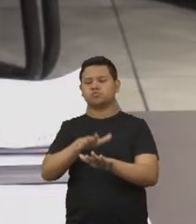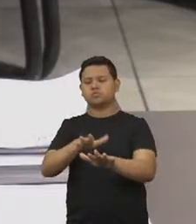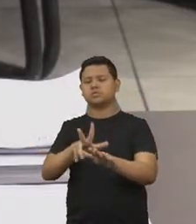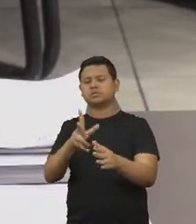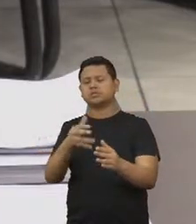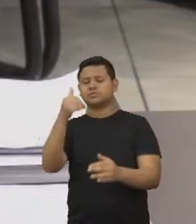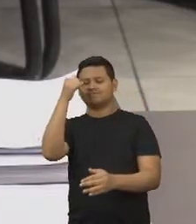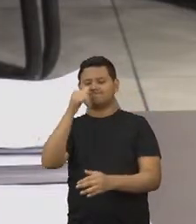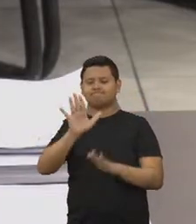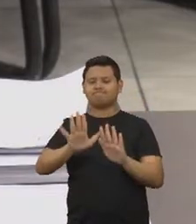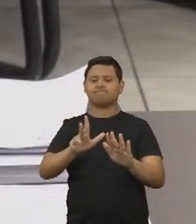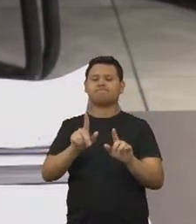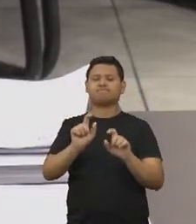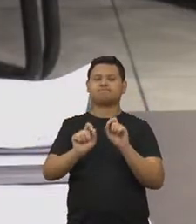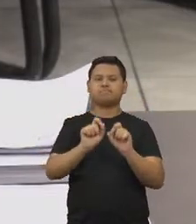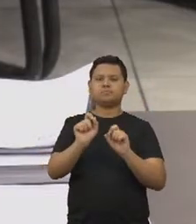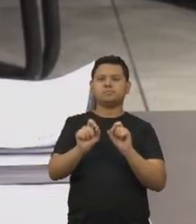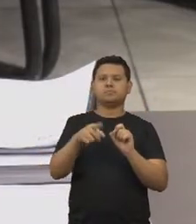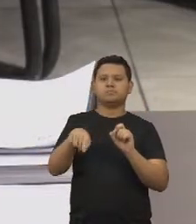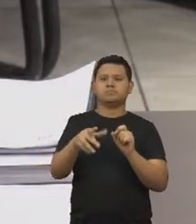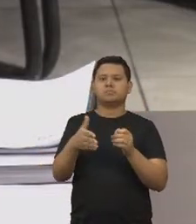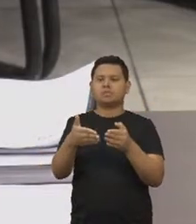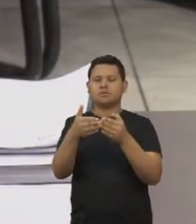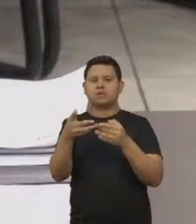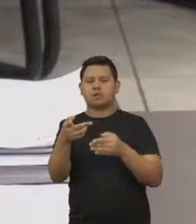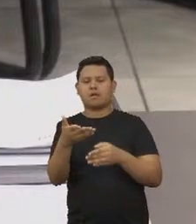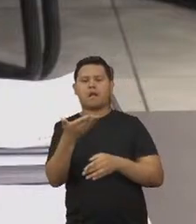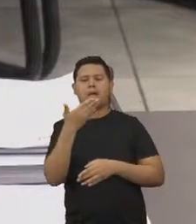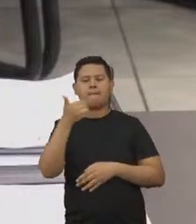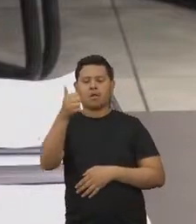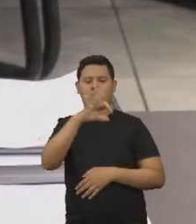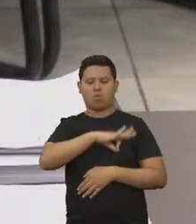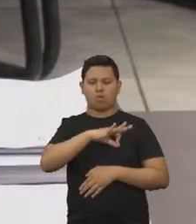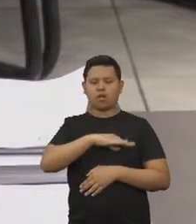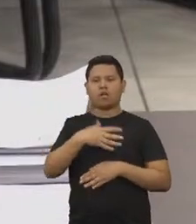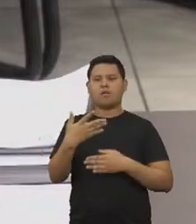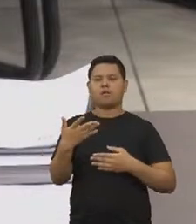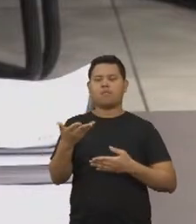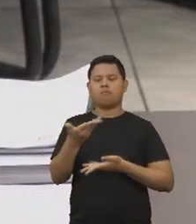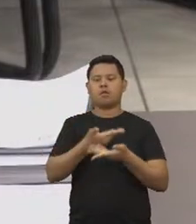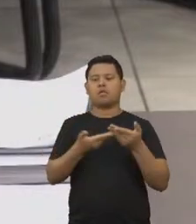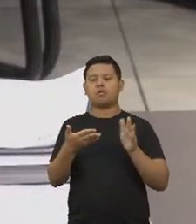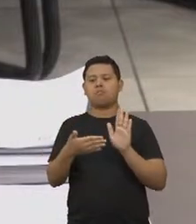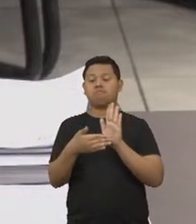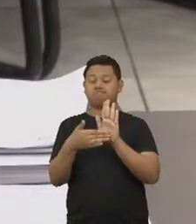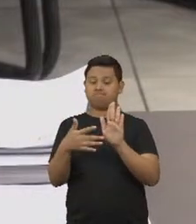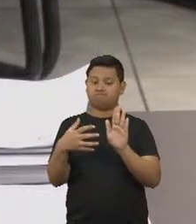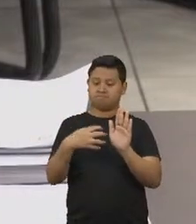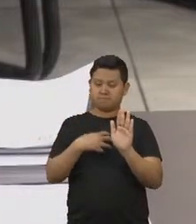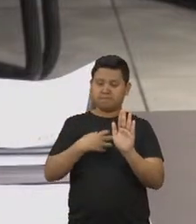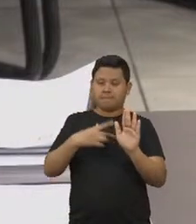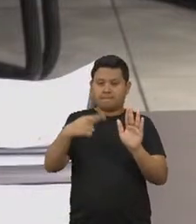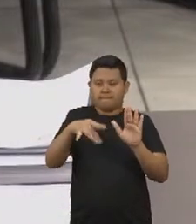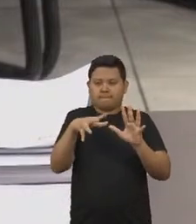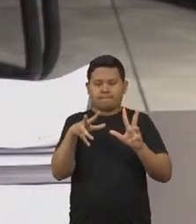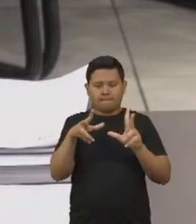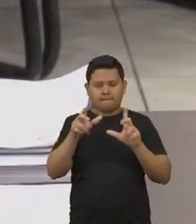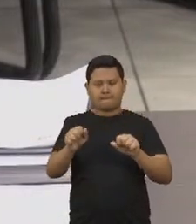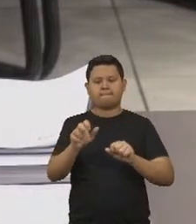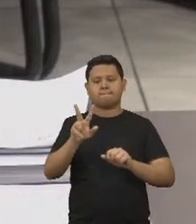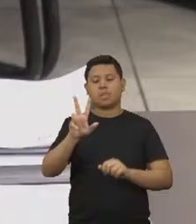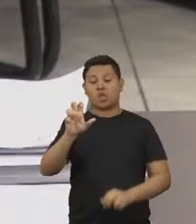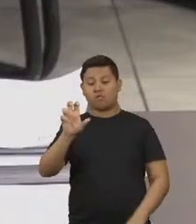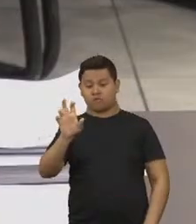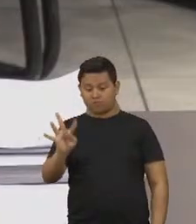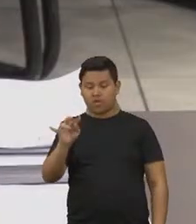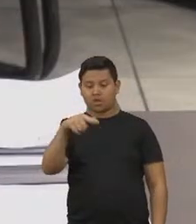tem uma finalidade: buscar melhores salários, melhores condições de trabalho. Então, deixar aqui minha solidariedade aos trabalhadores da VET